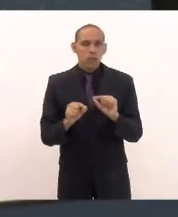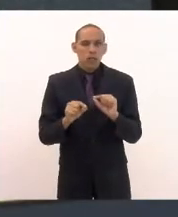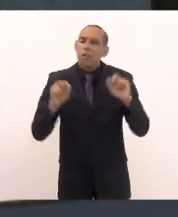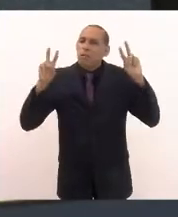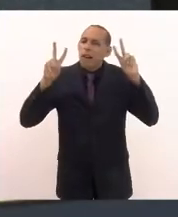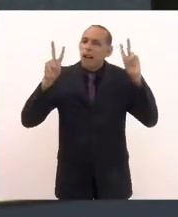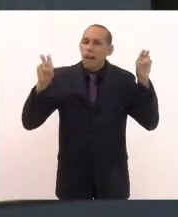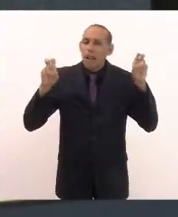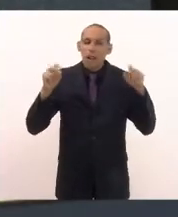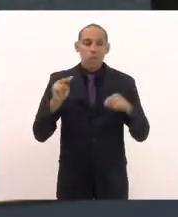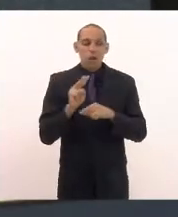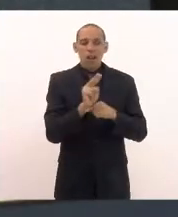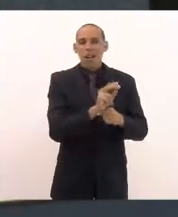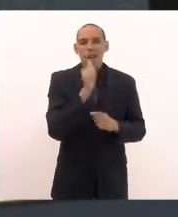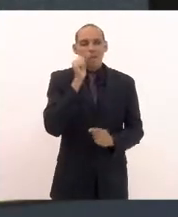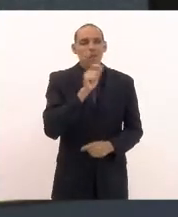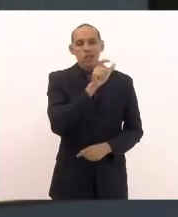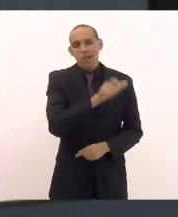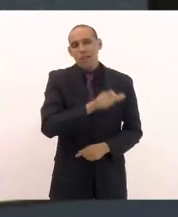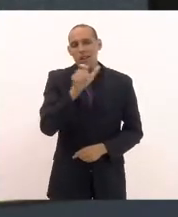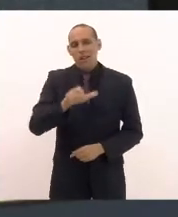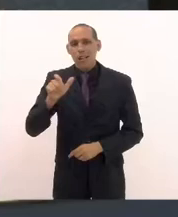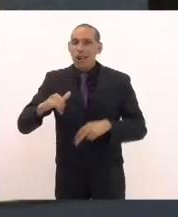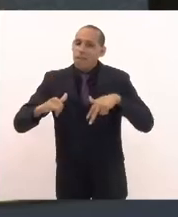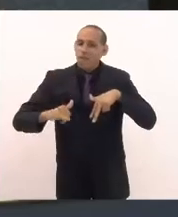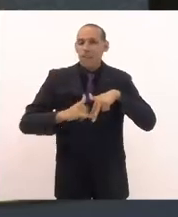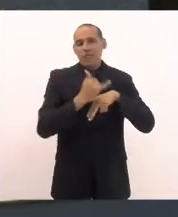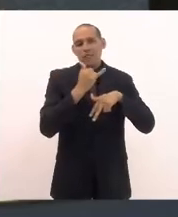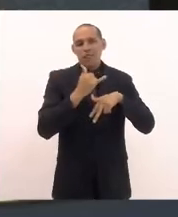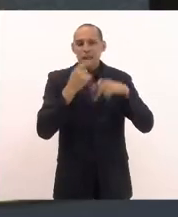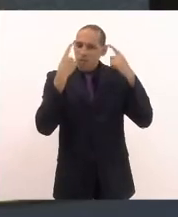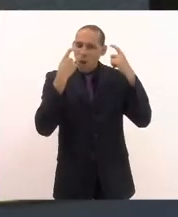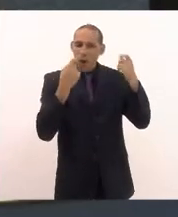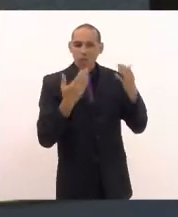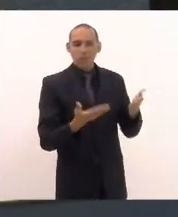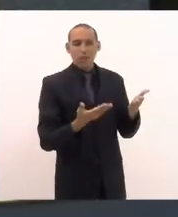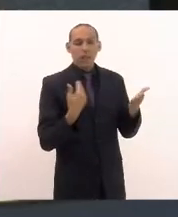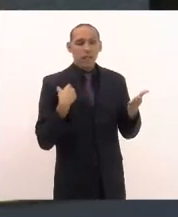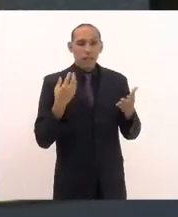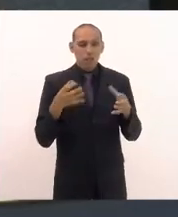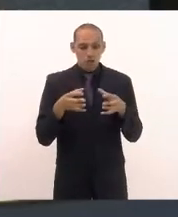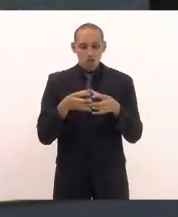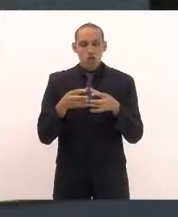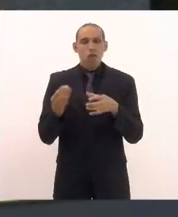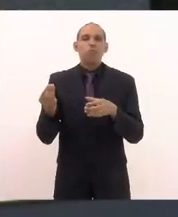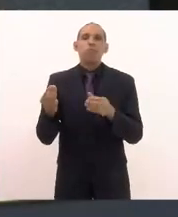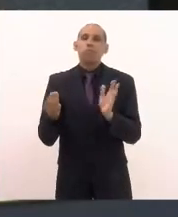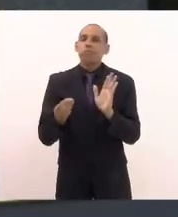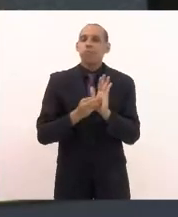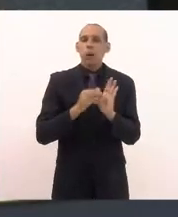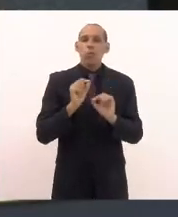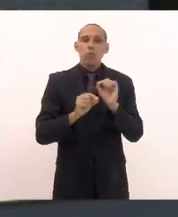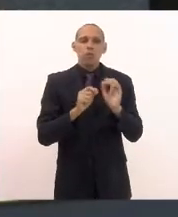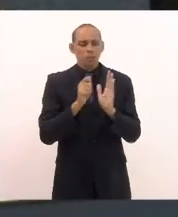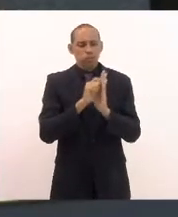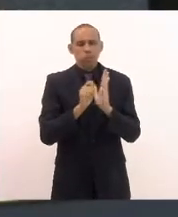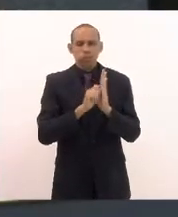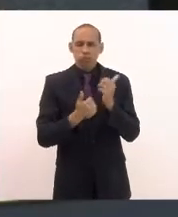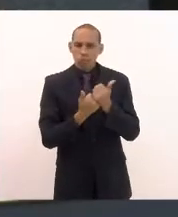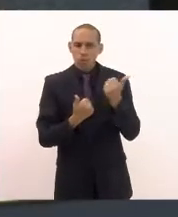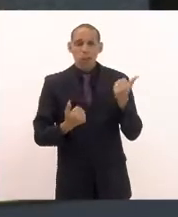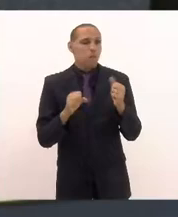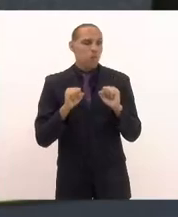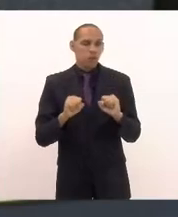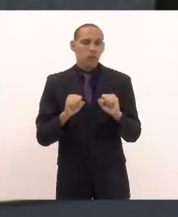à proteção das mulheres vítimas de violência. Já coloquei no grupo, que está disponível a coautoria para quem desejar,